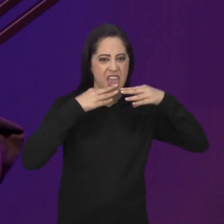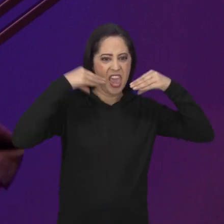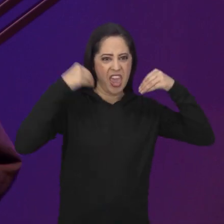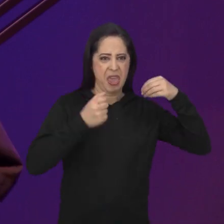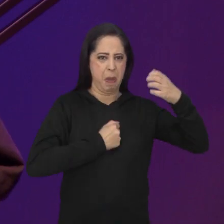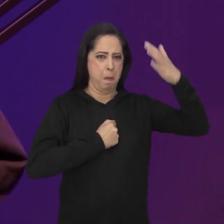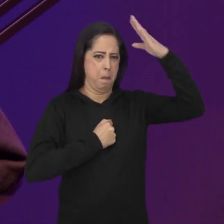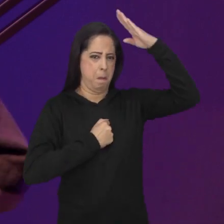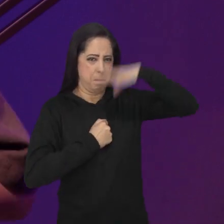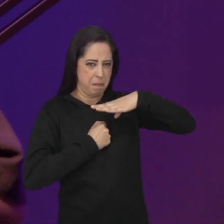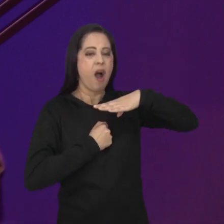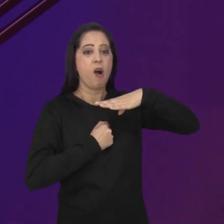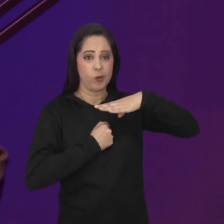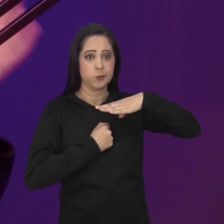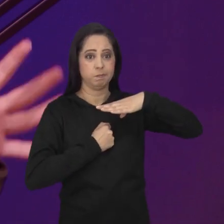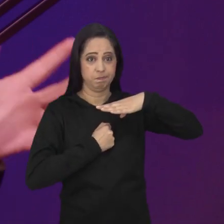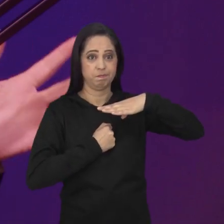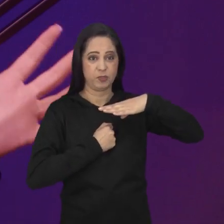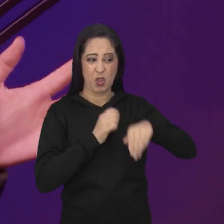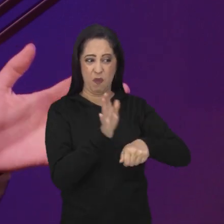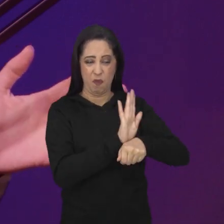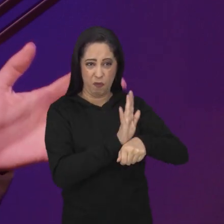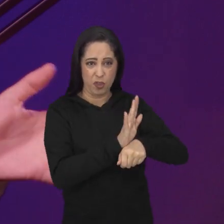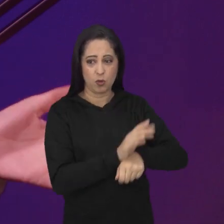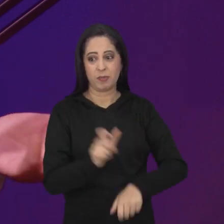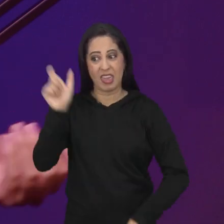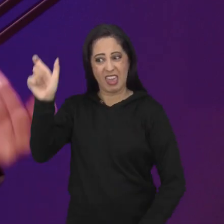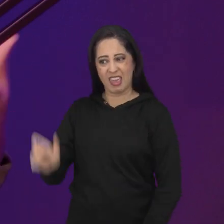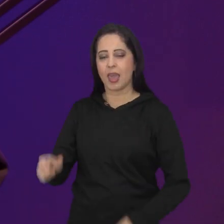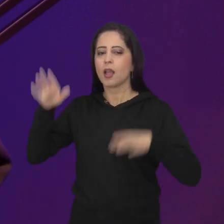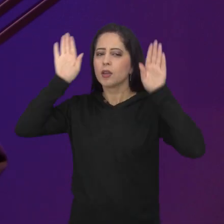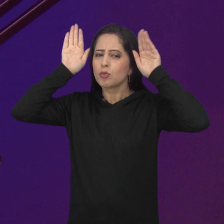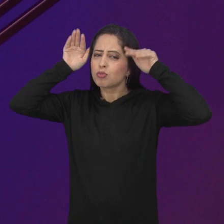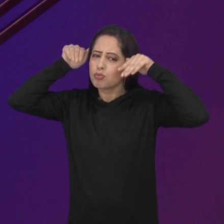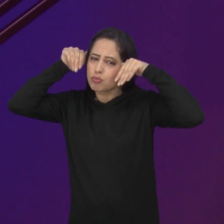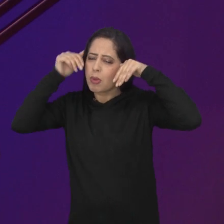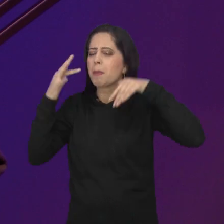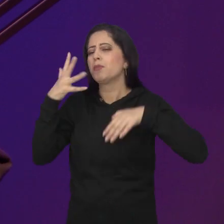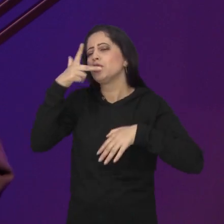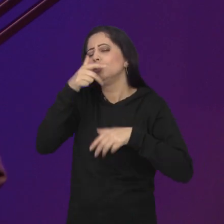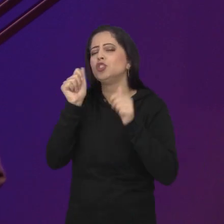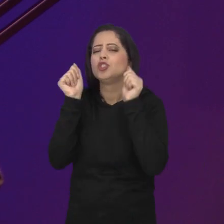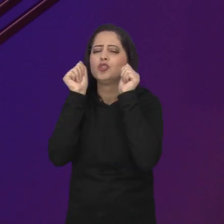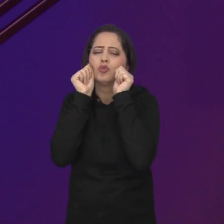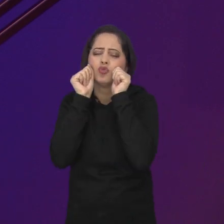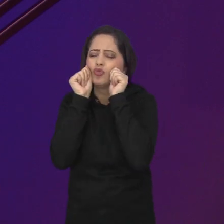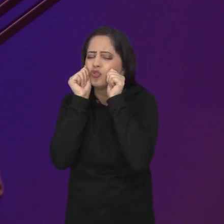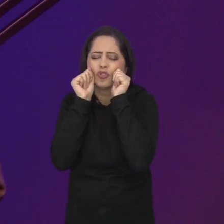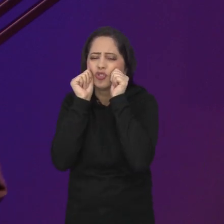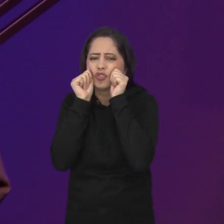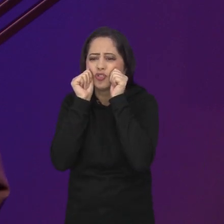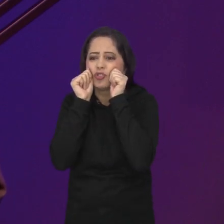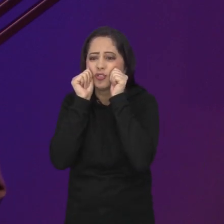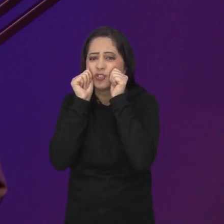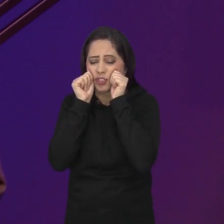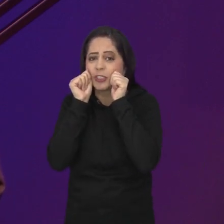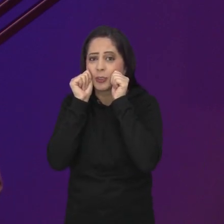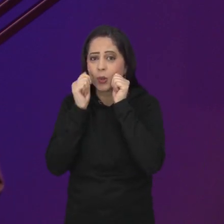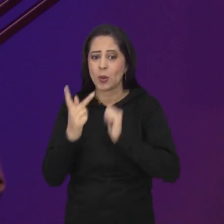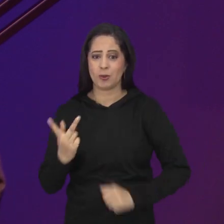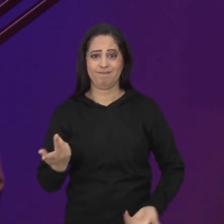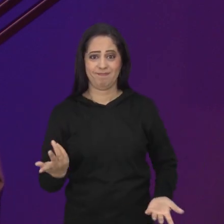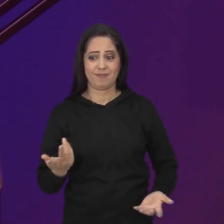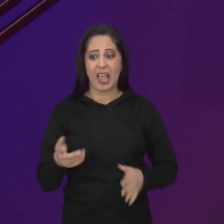o que é que o Coringa, um dos maiores vilões da cultura pop de todos os tempos, tem a ver com o Ió, um dos personagens mais fofinhos,